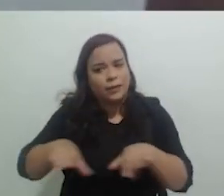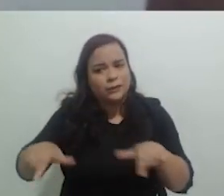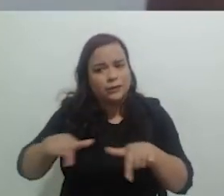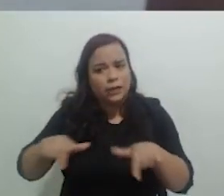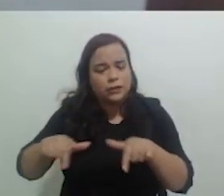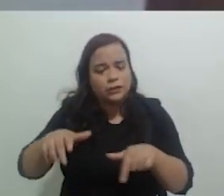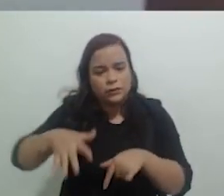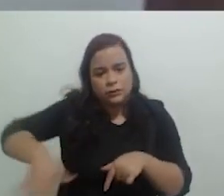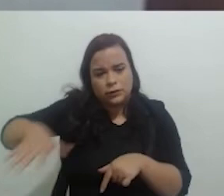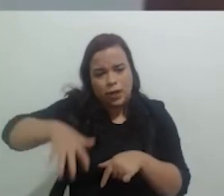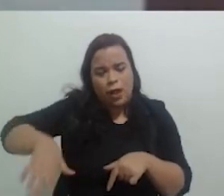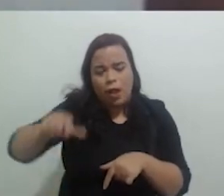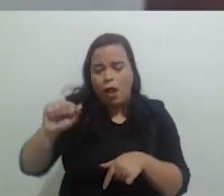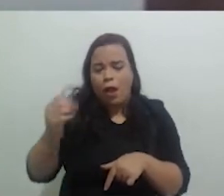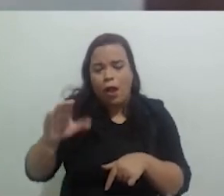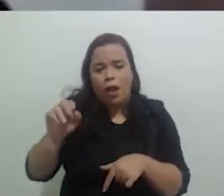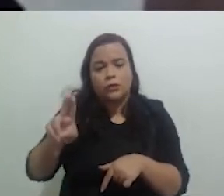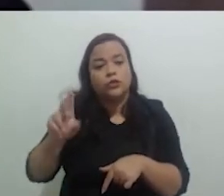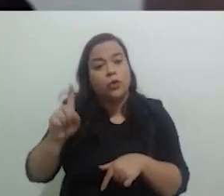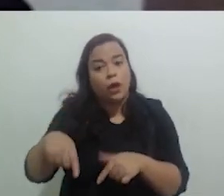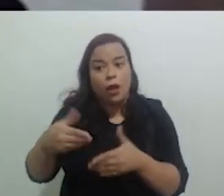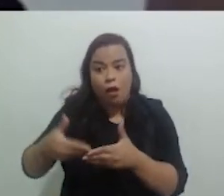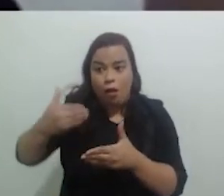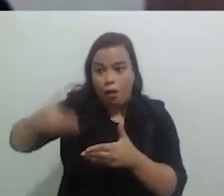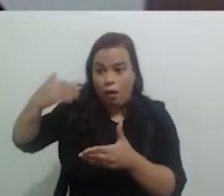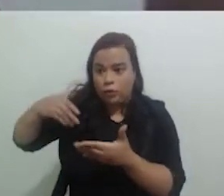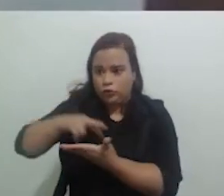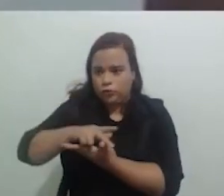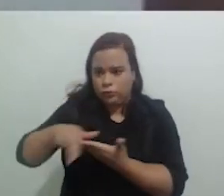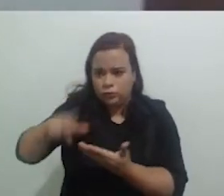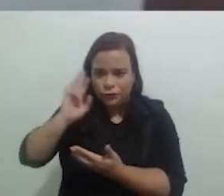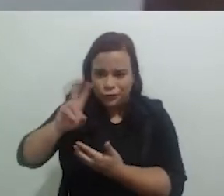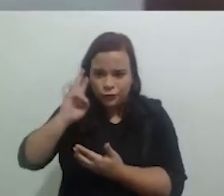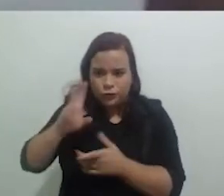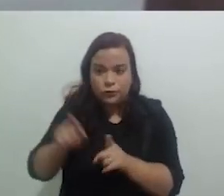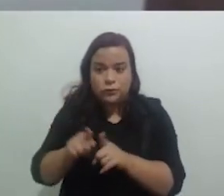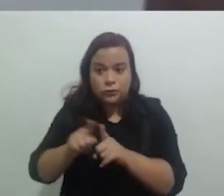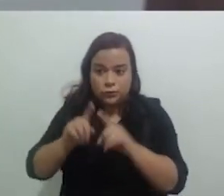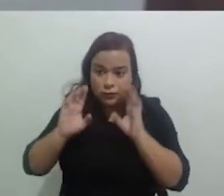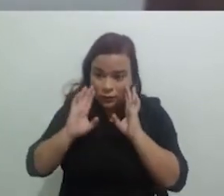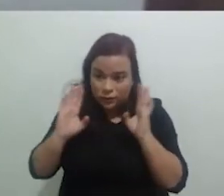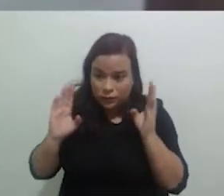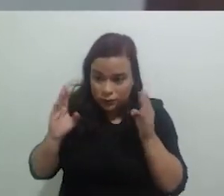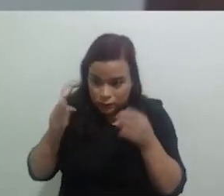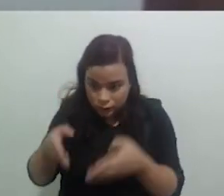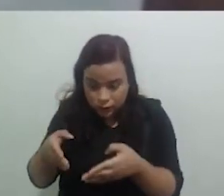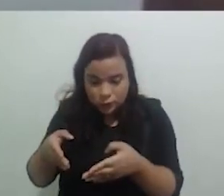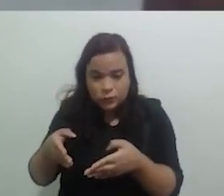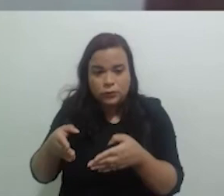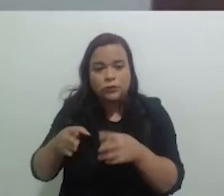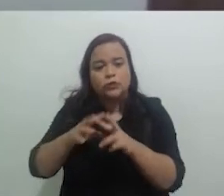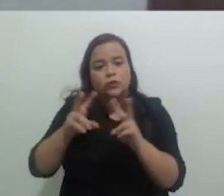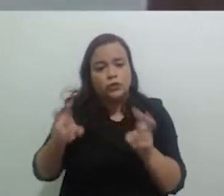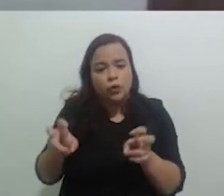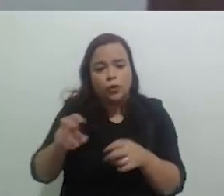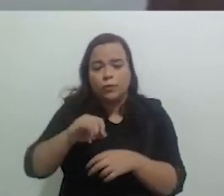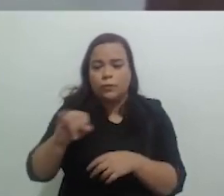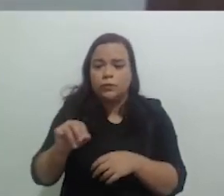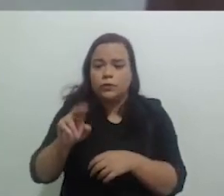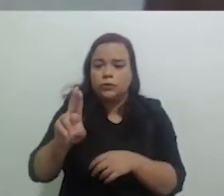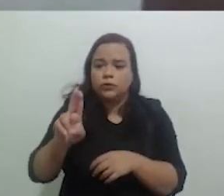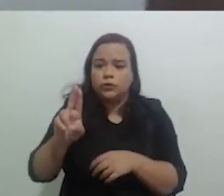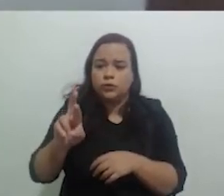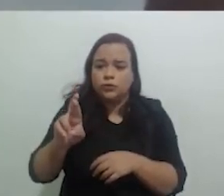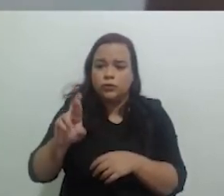precedentes nossos, inclusive prestigiando o princípio da perpetuação da jurisdição. Né? Porque há precedentes